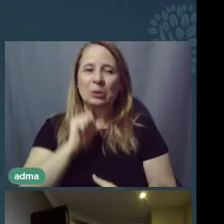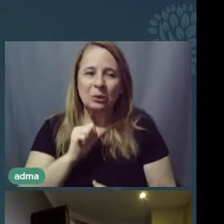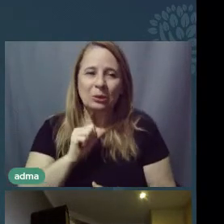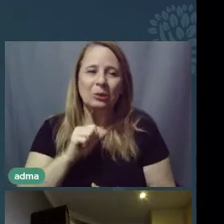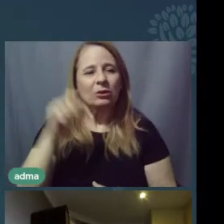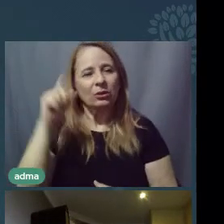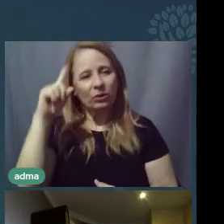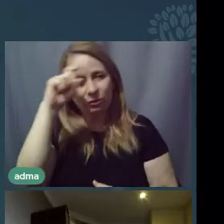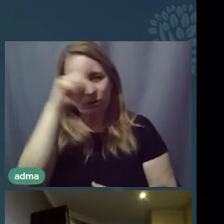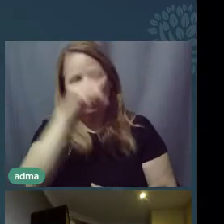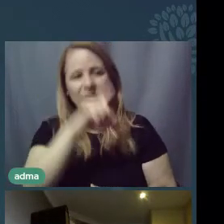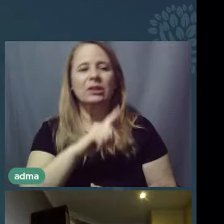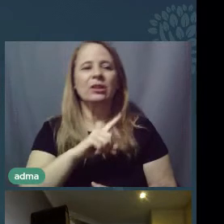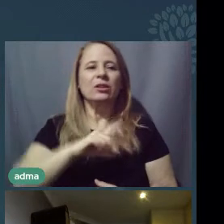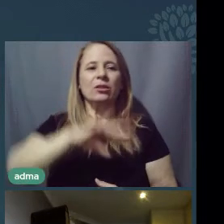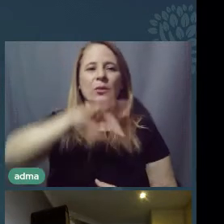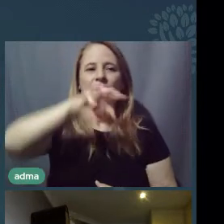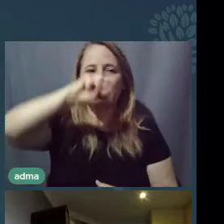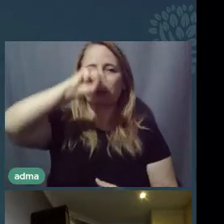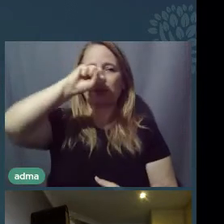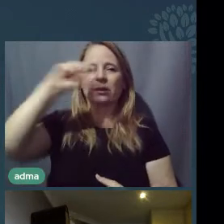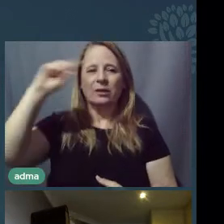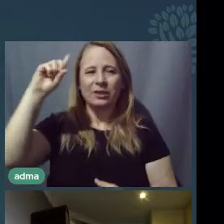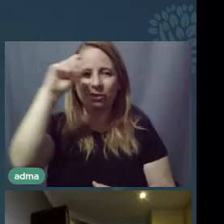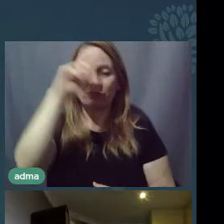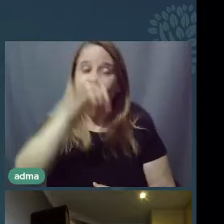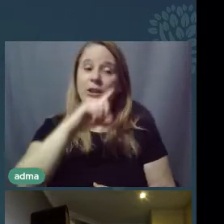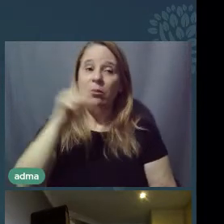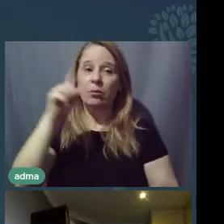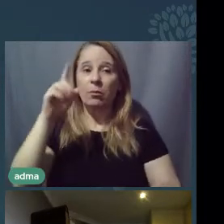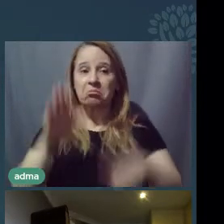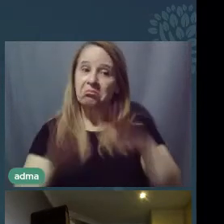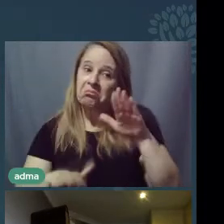até hipoxemia, insuficiência respiratória, dependendo do grau,